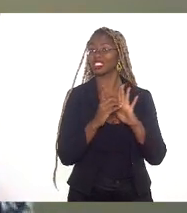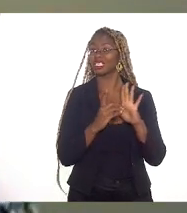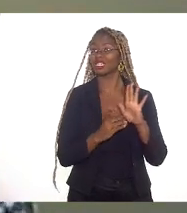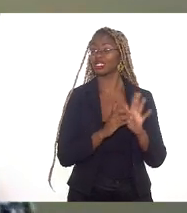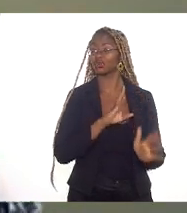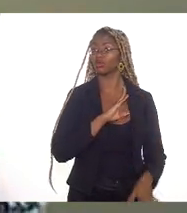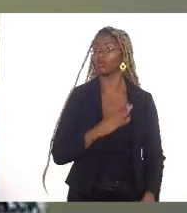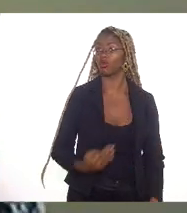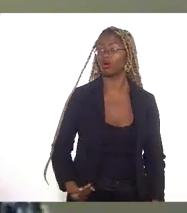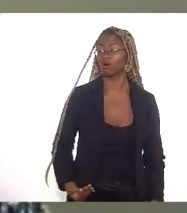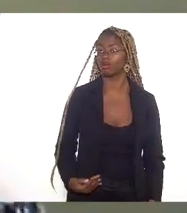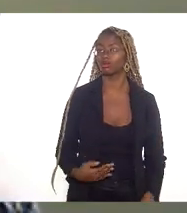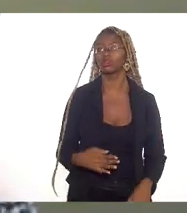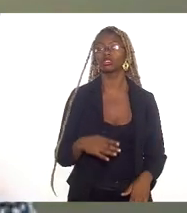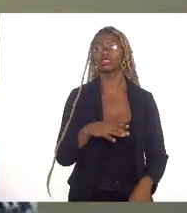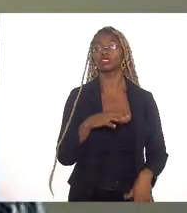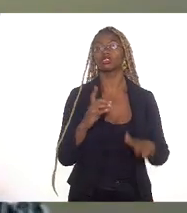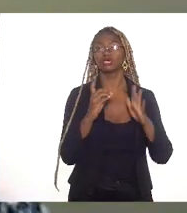o decreto